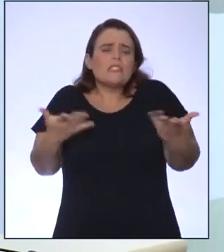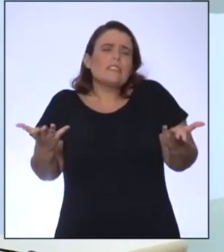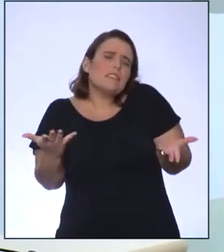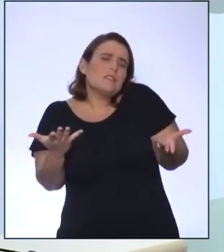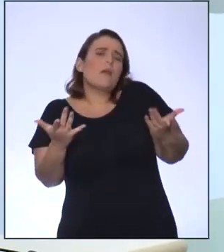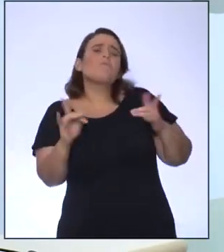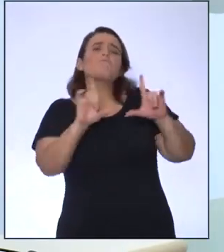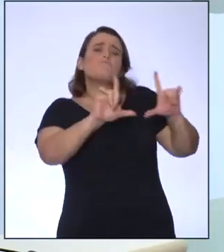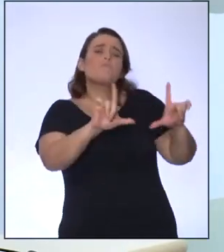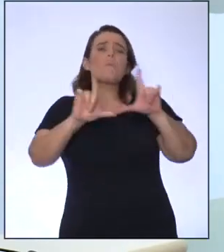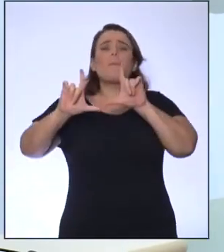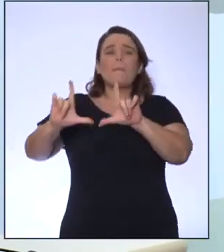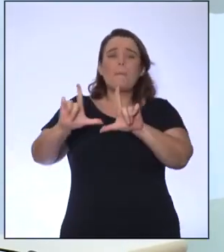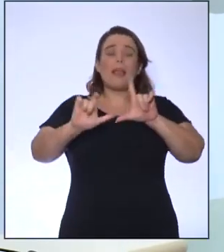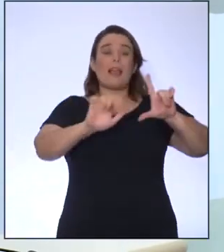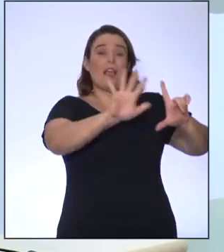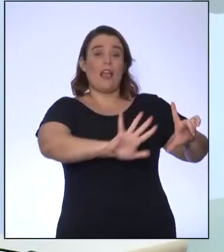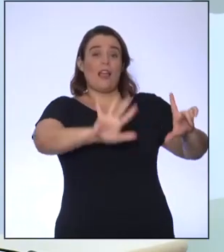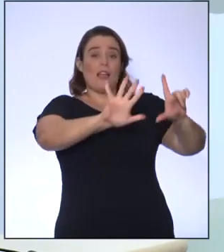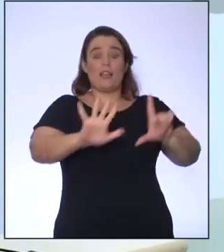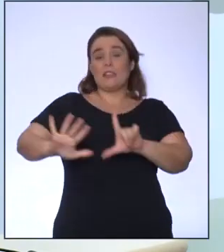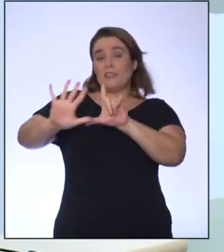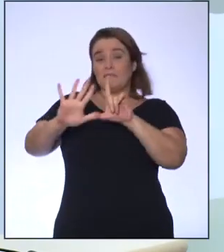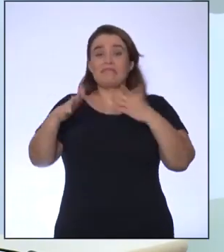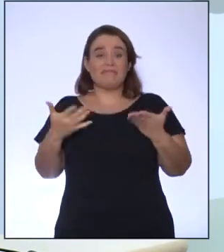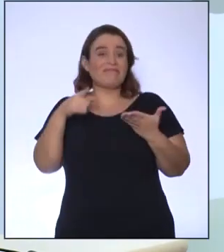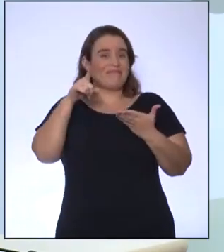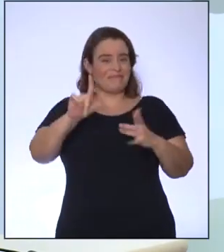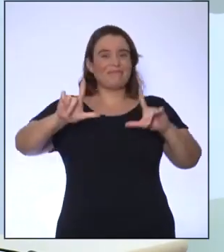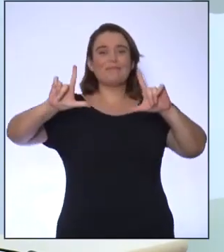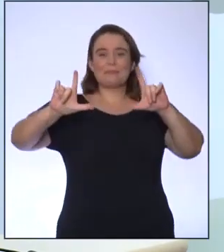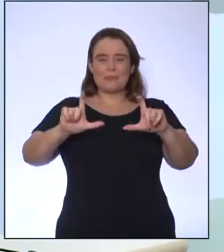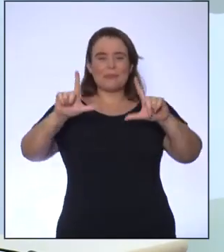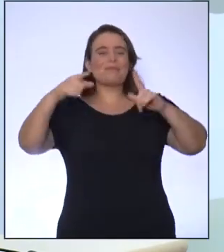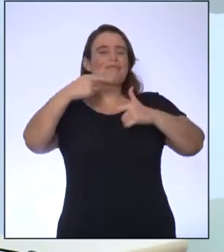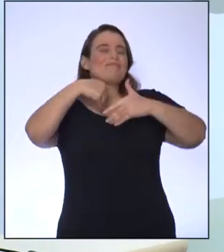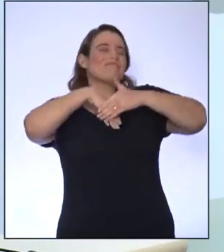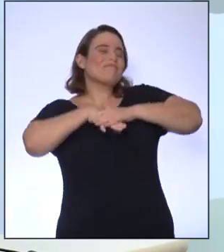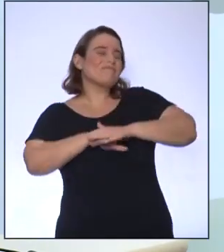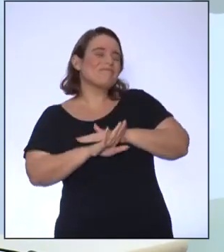duas paisagens que ela registrou e que ela guarda com muito